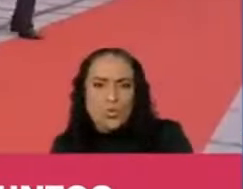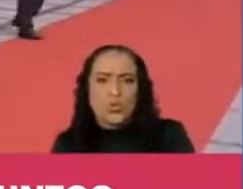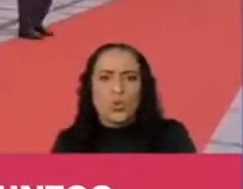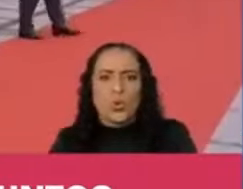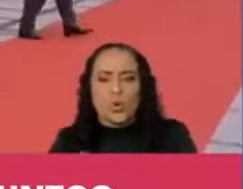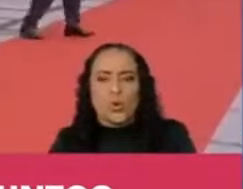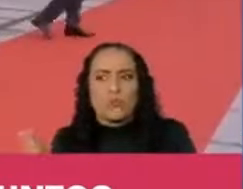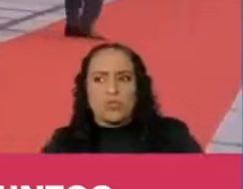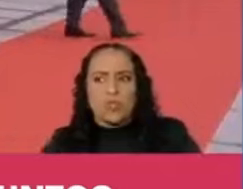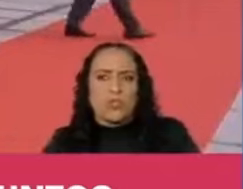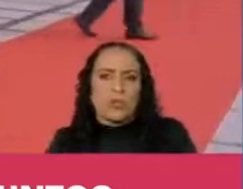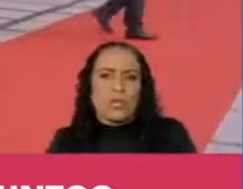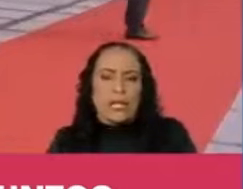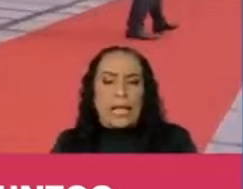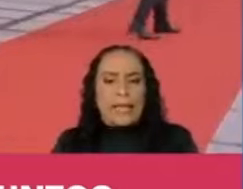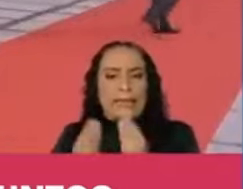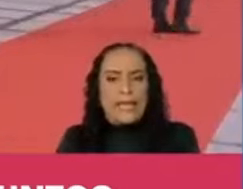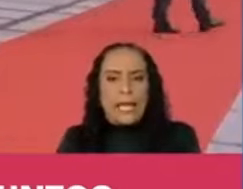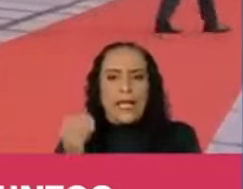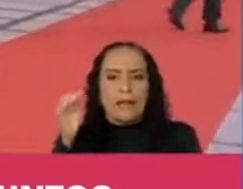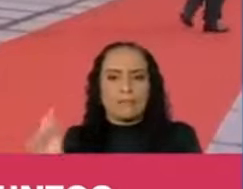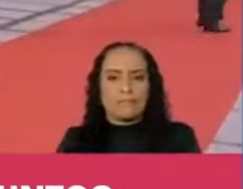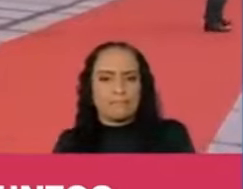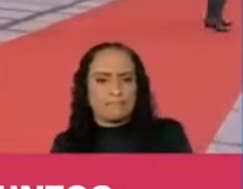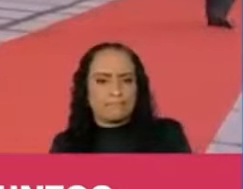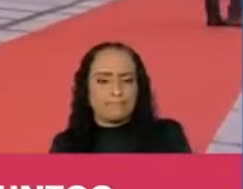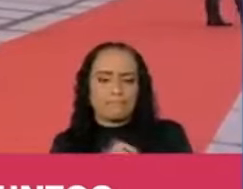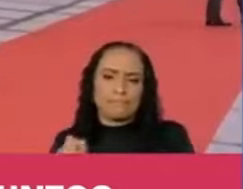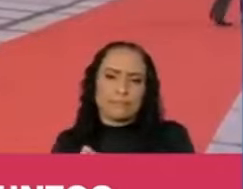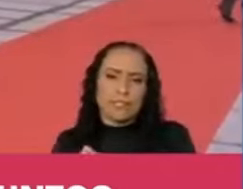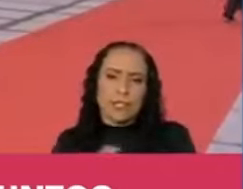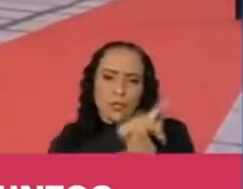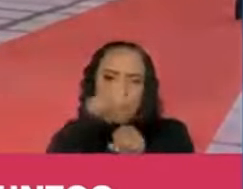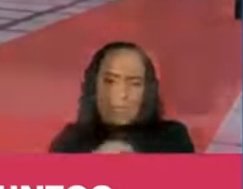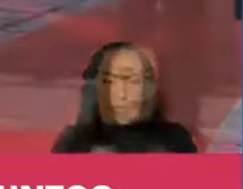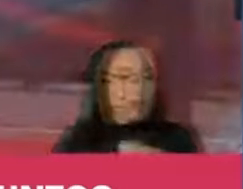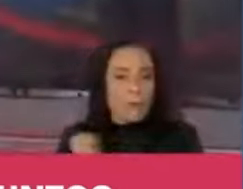abraço. Um carinho, né?